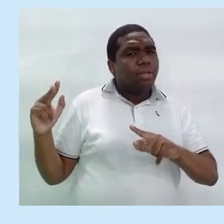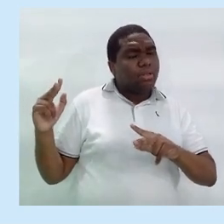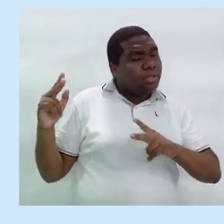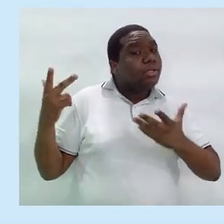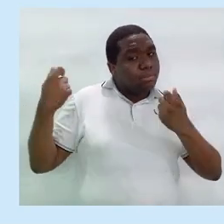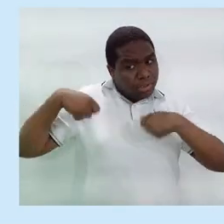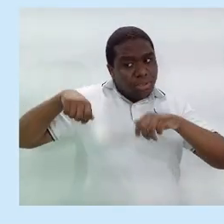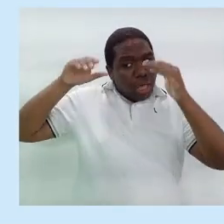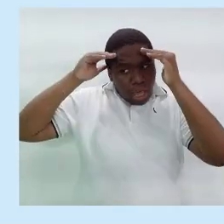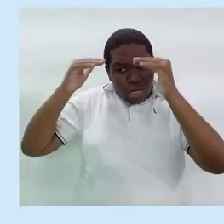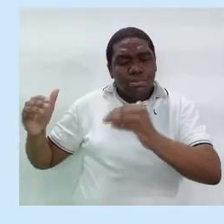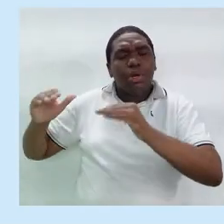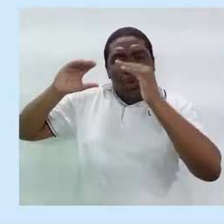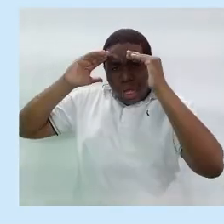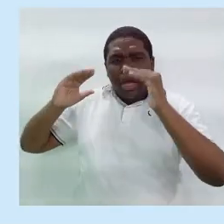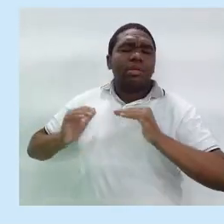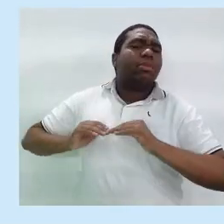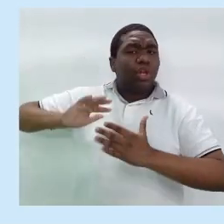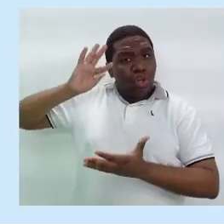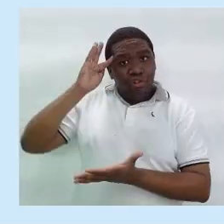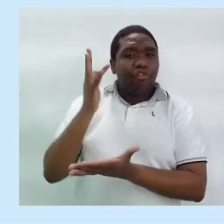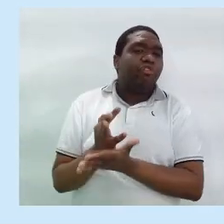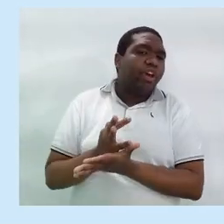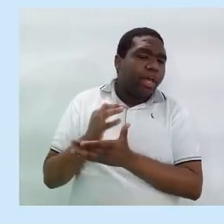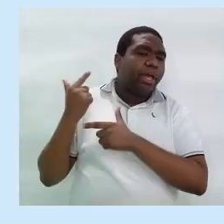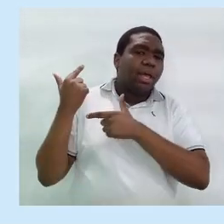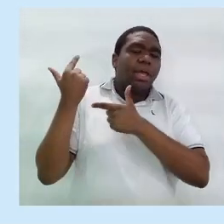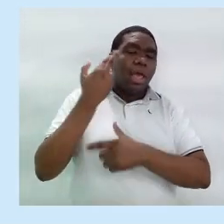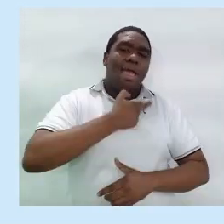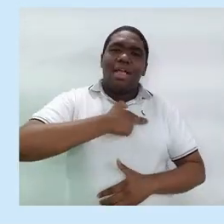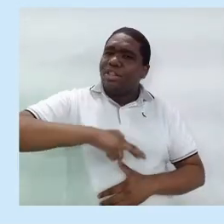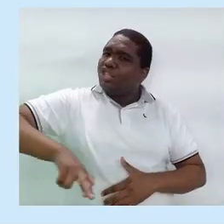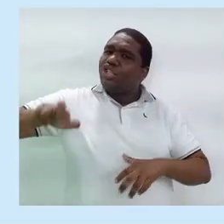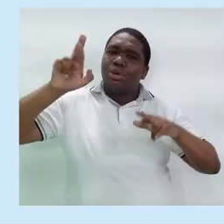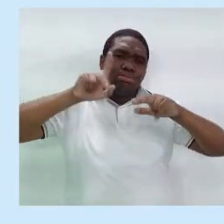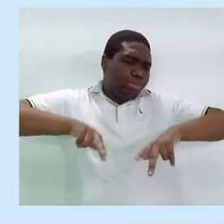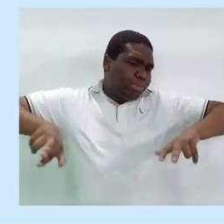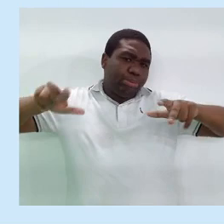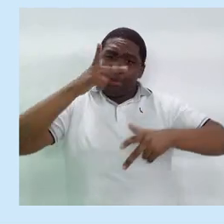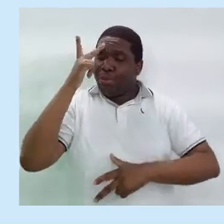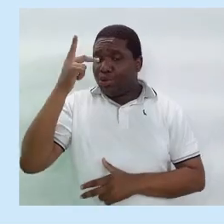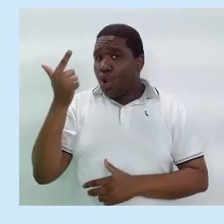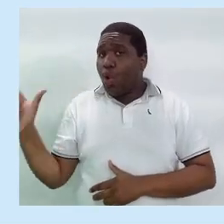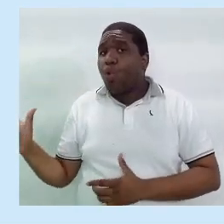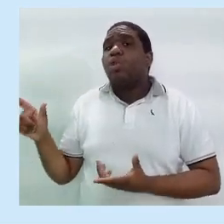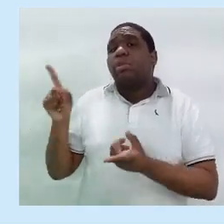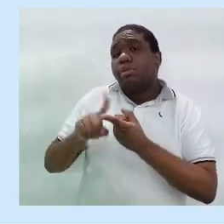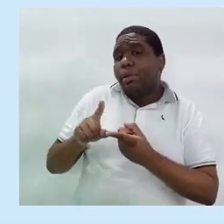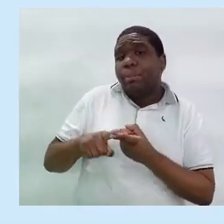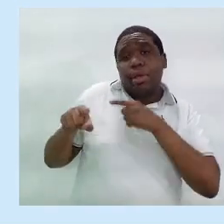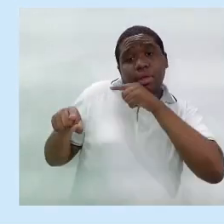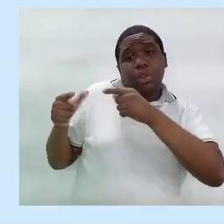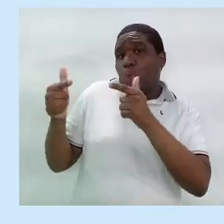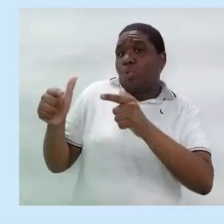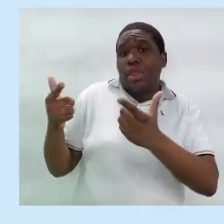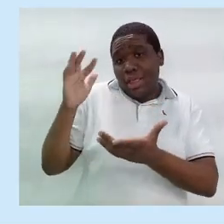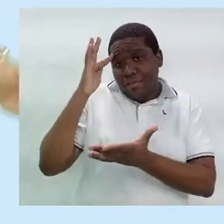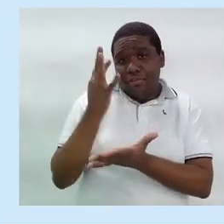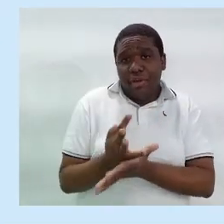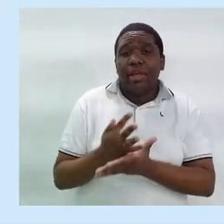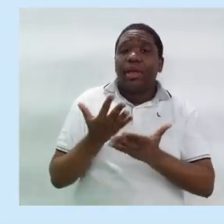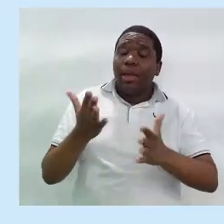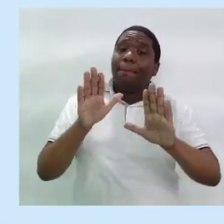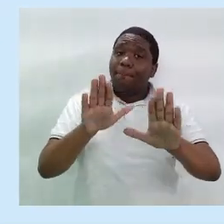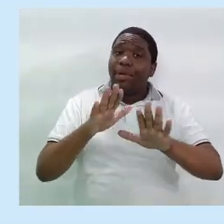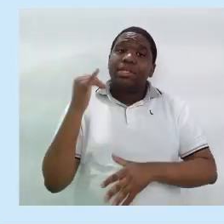o respeito à fé, à tradição religiosa que o outro tem ou que também não tenha fé, mas